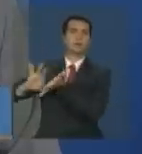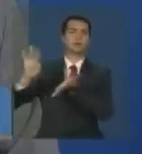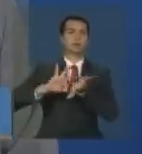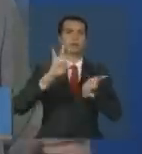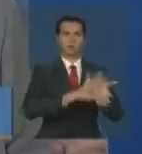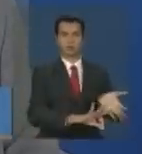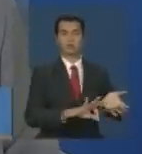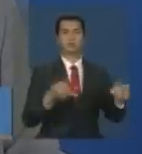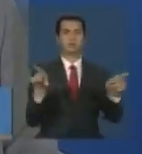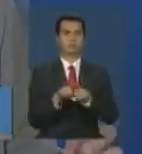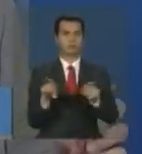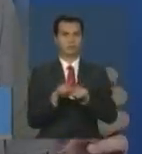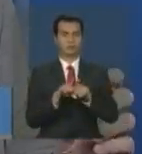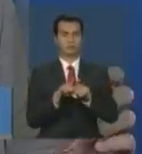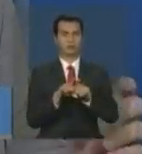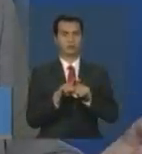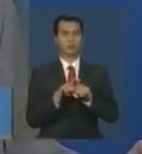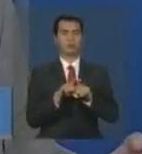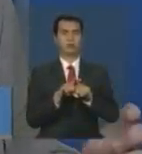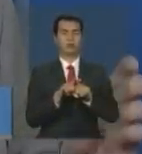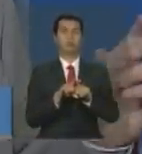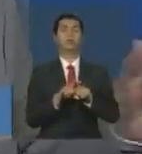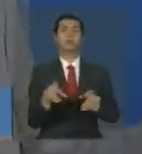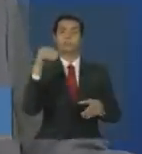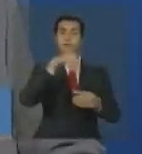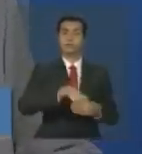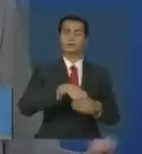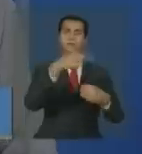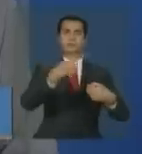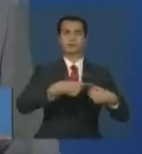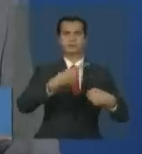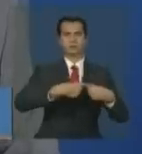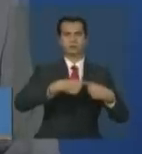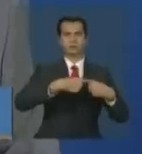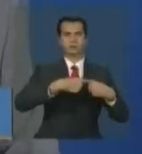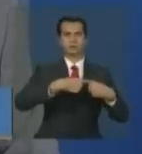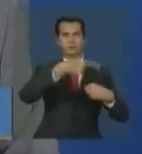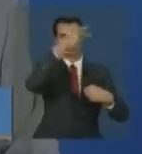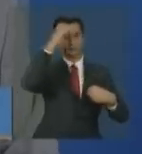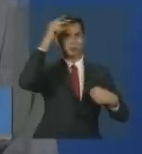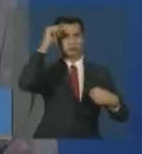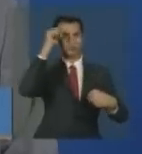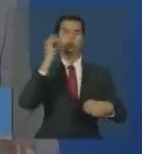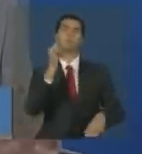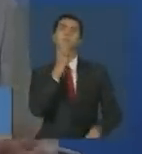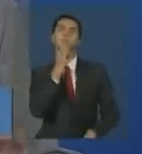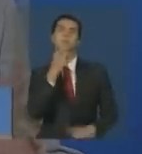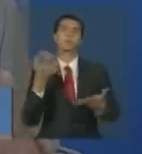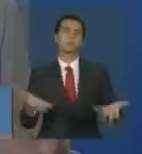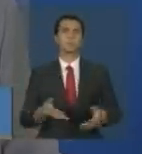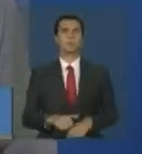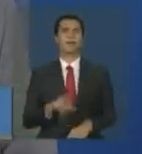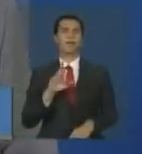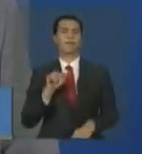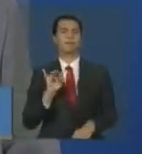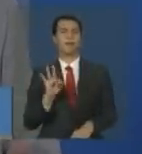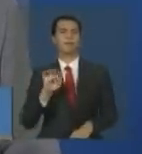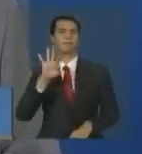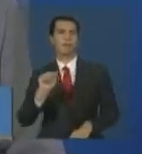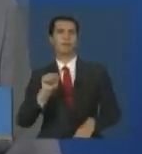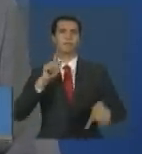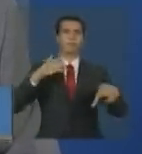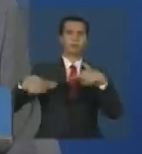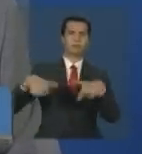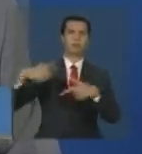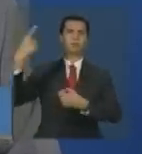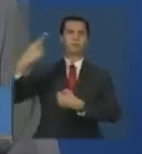município ele vai criar um usuário e uma senha, então, por exemplo, Renata que trabalha no município X, o